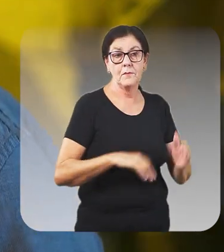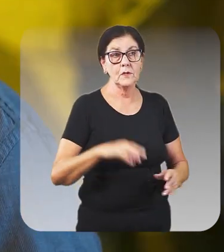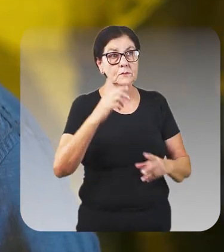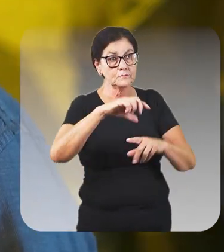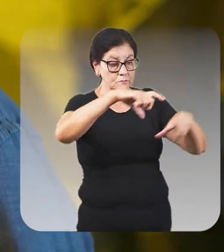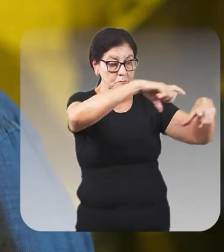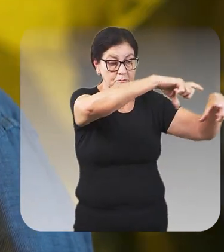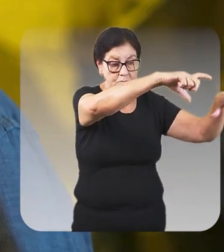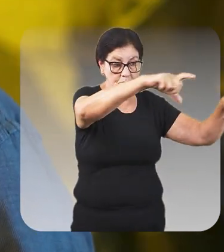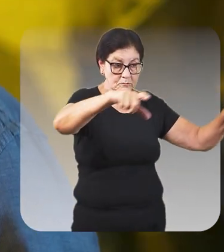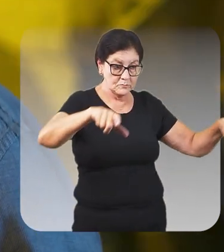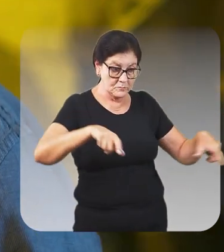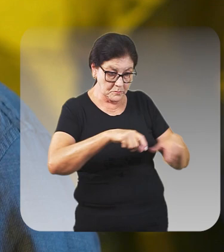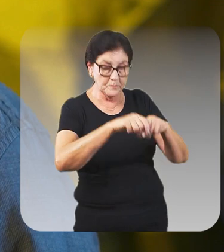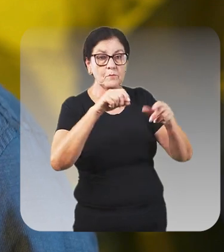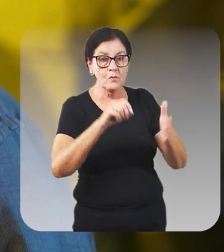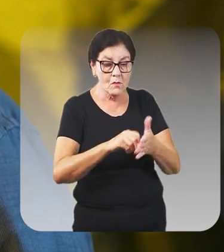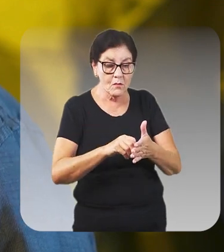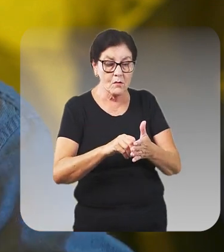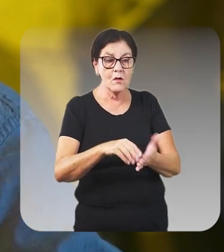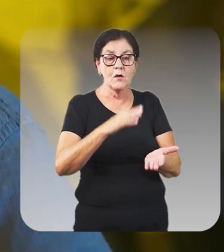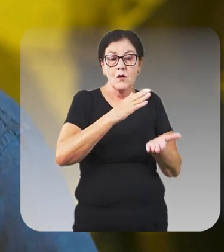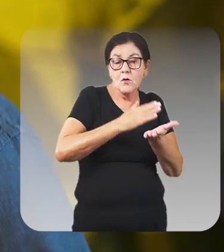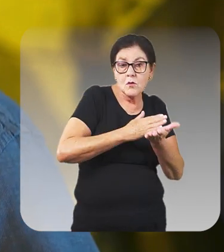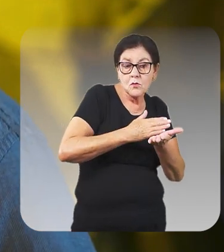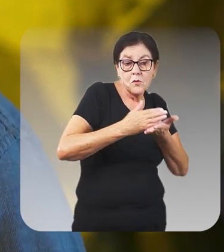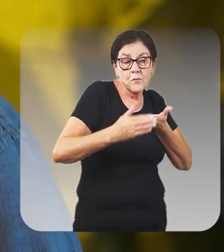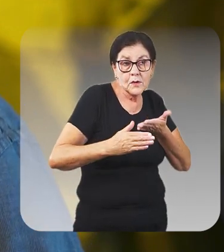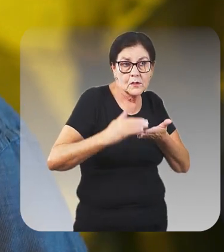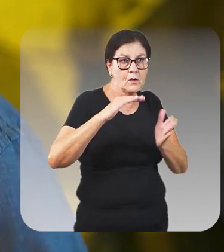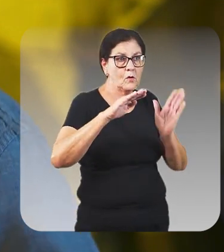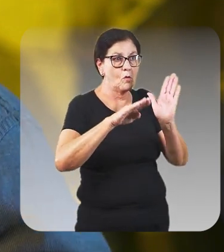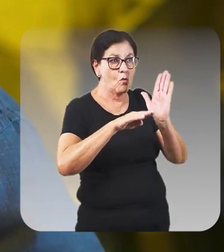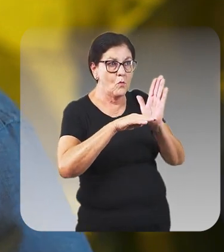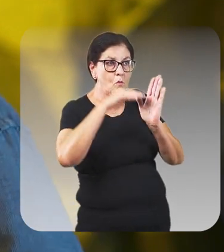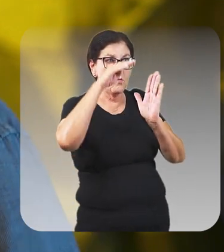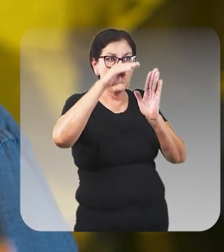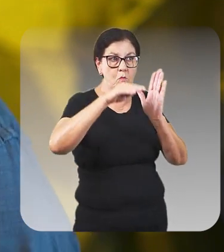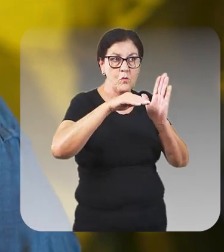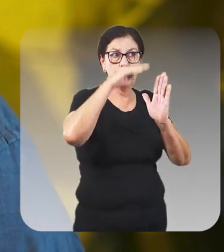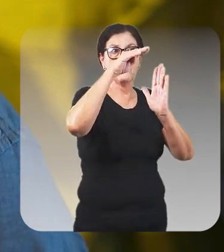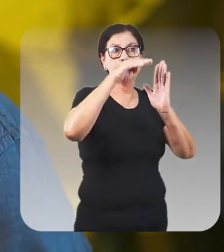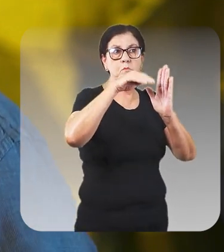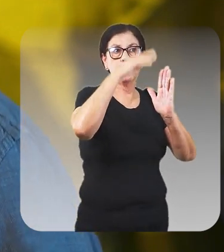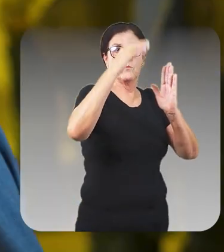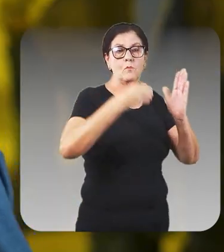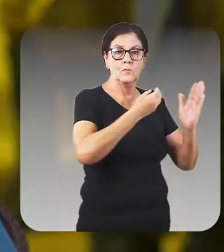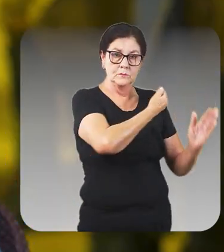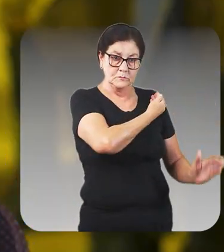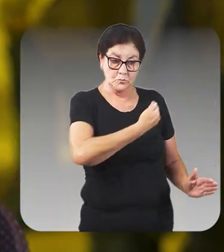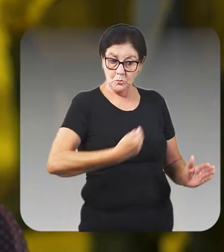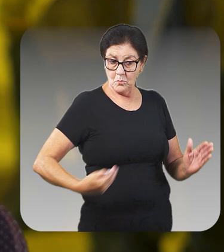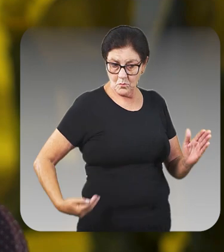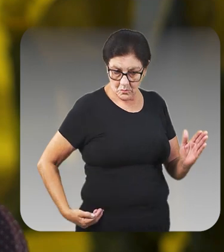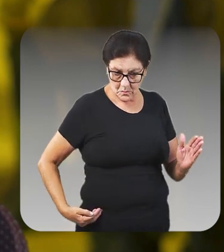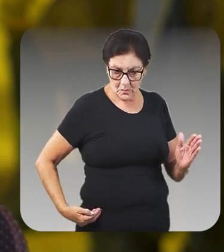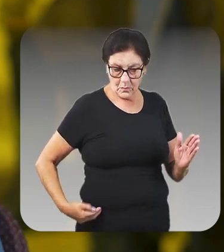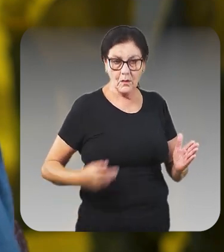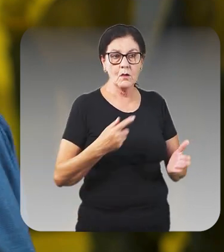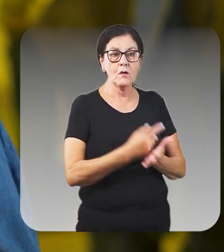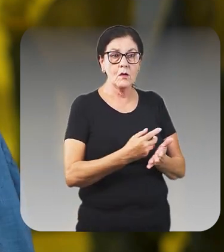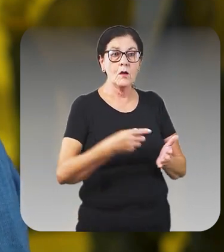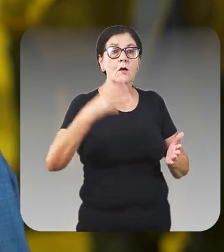E pior ainda, então quando você começa a evolução do Estado, o crescimento do Estado, um processo mínimo